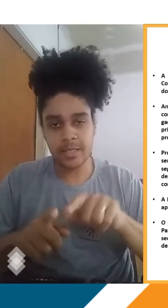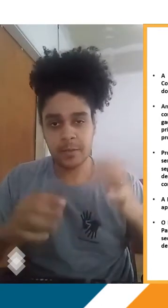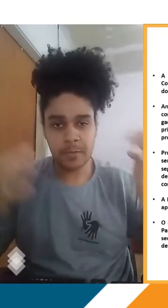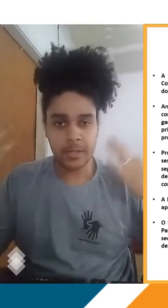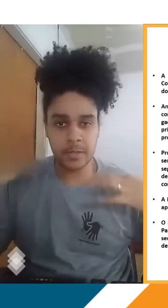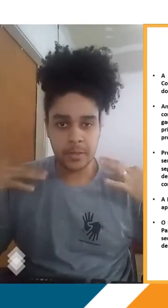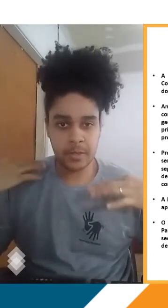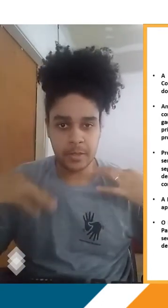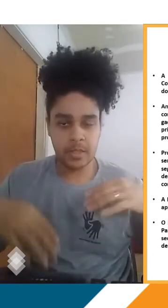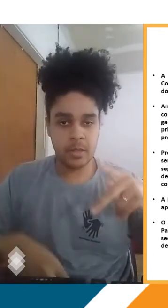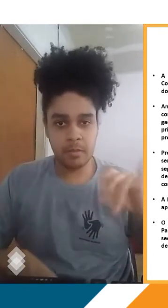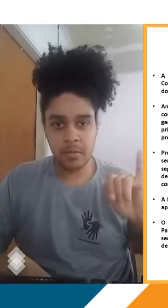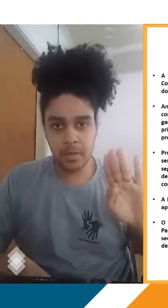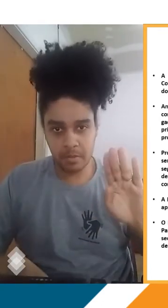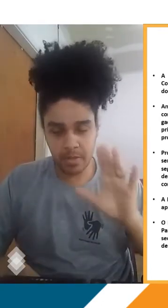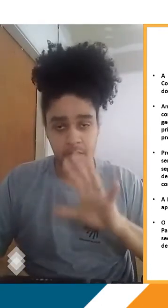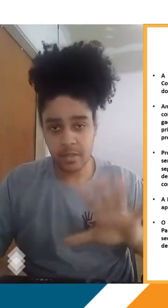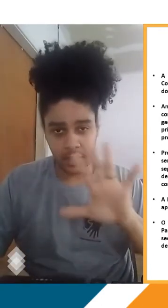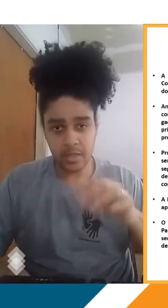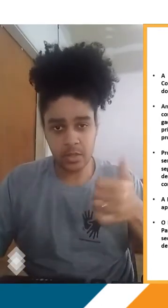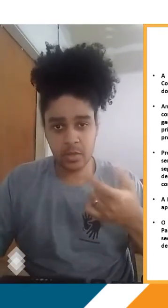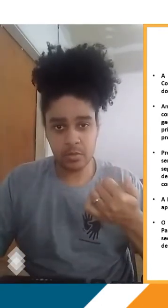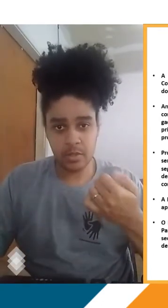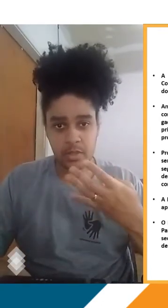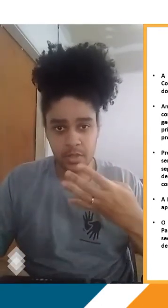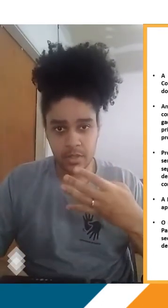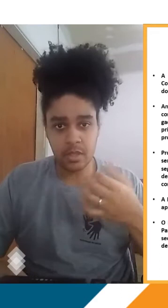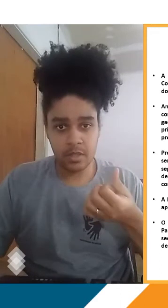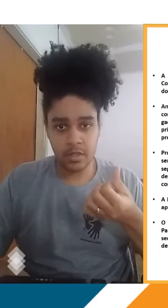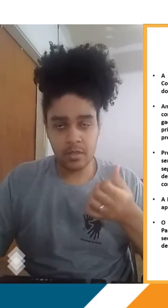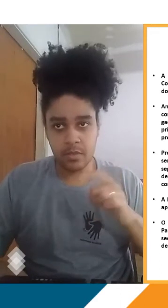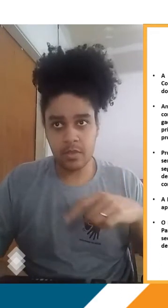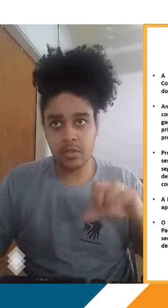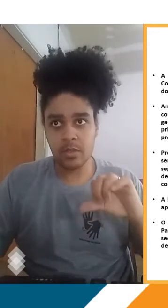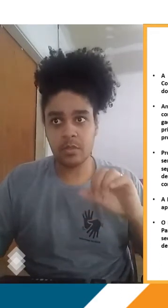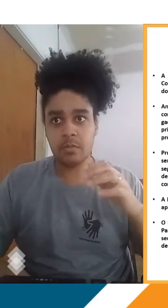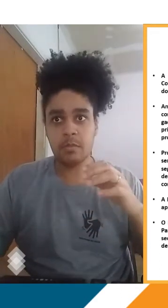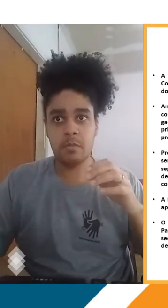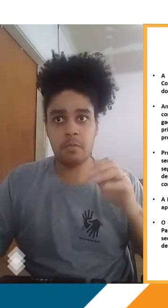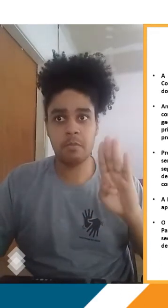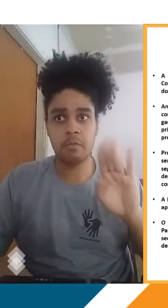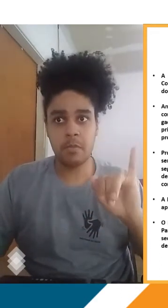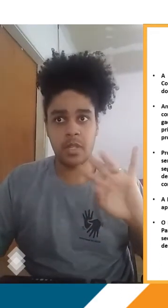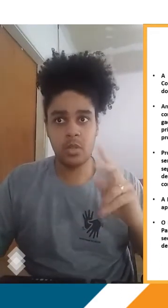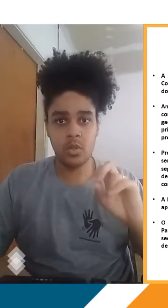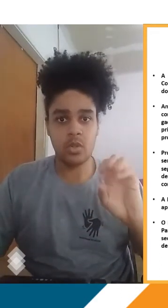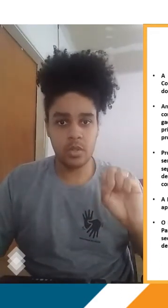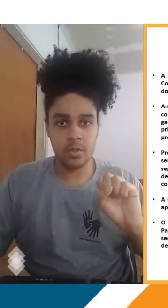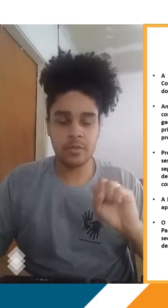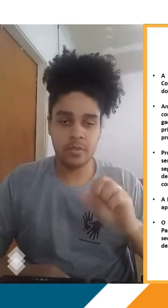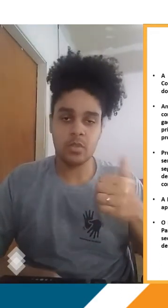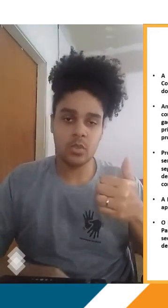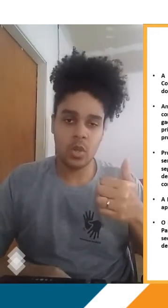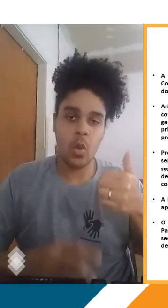do turismo. O produto interno bruto da região em 2014 foi de 6,9 bilhões e o setor de serviços respondeu por